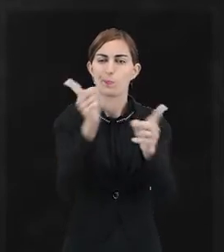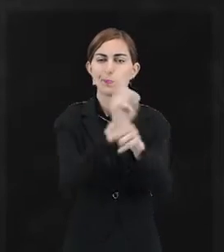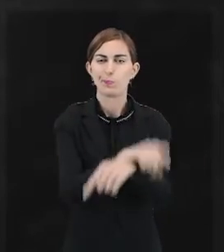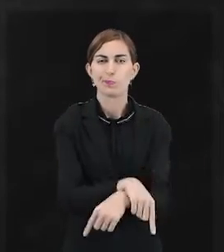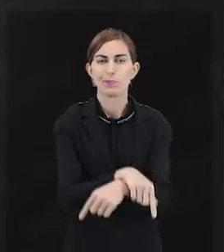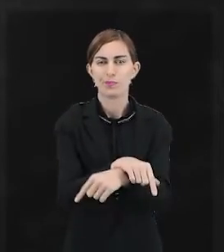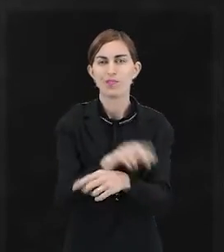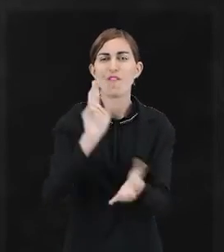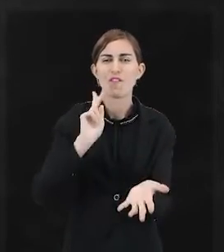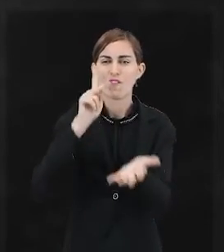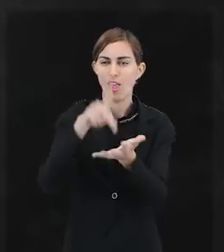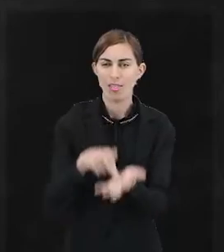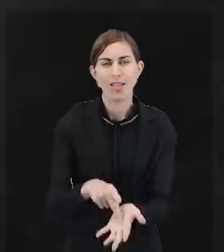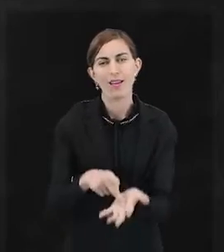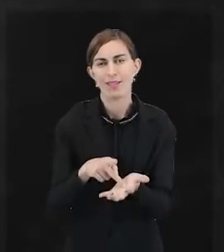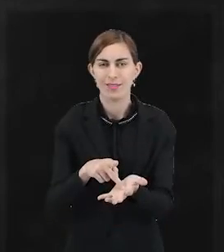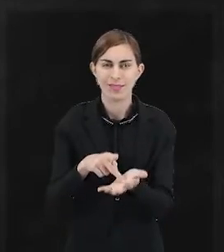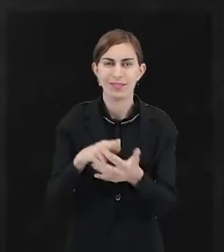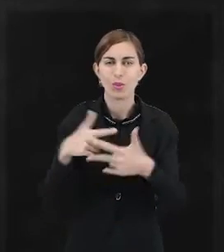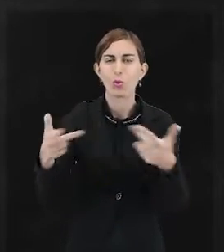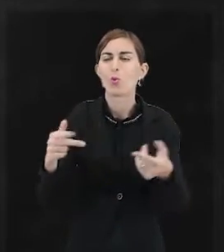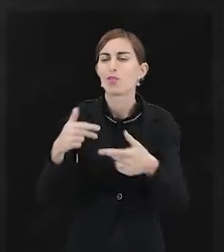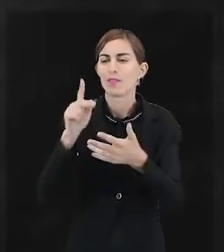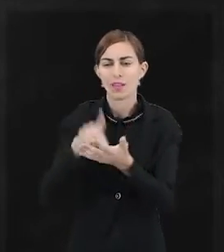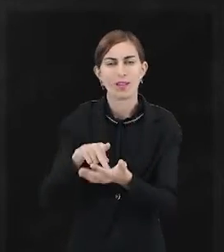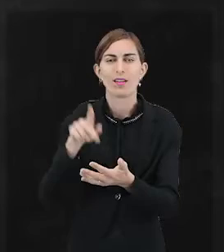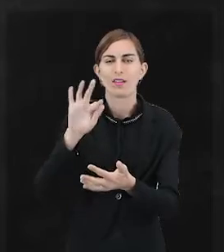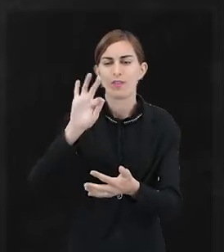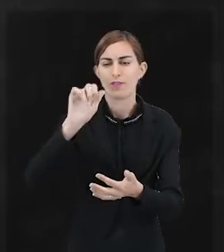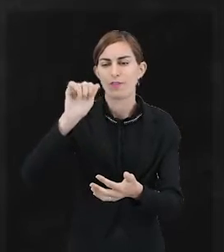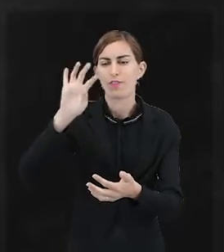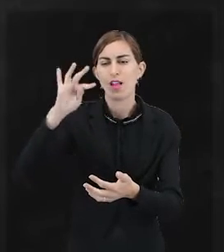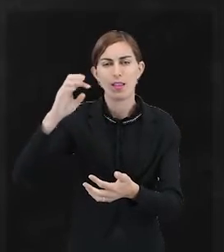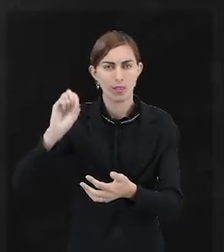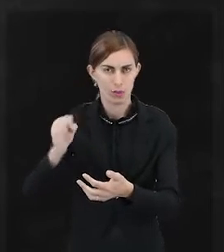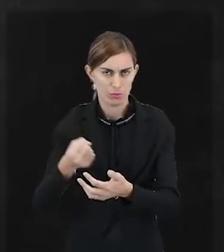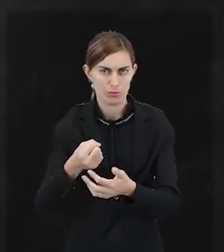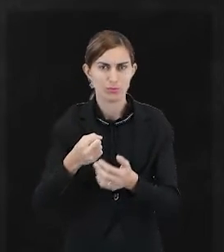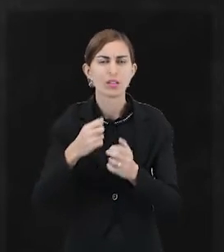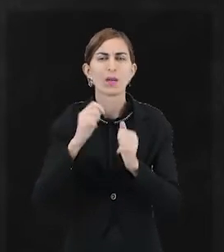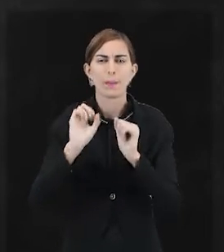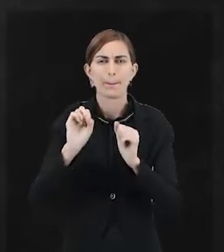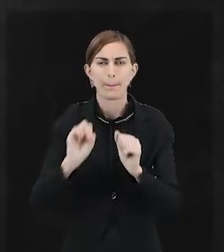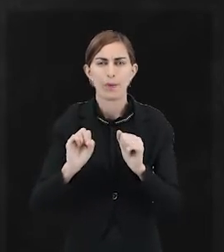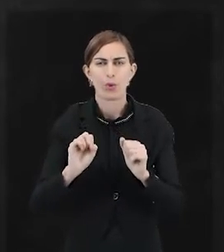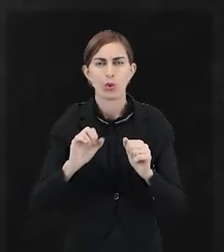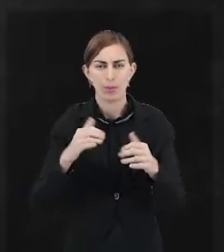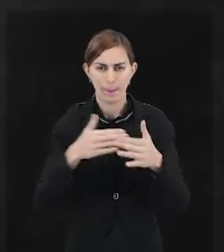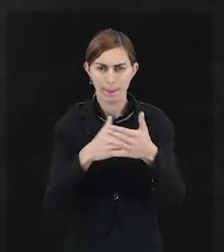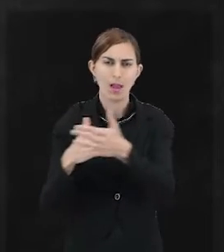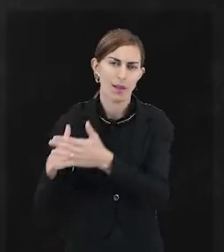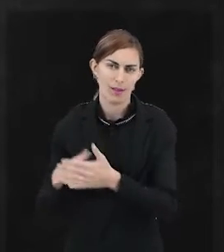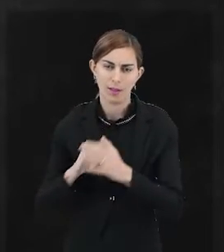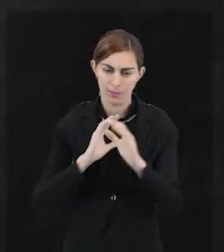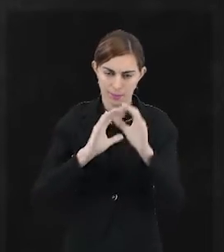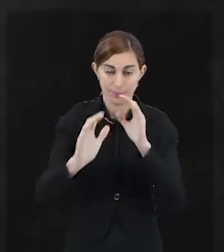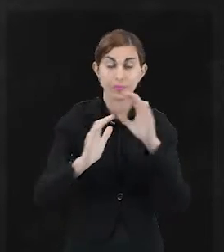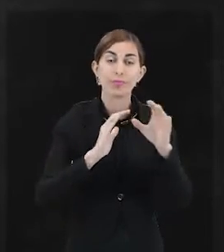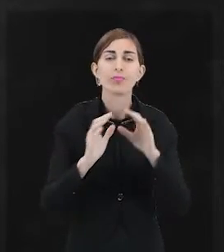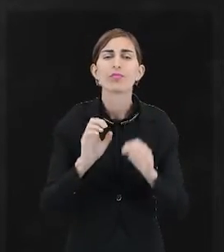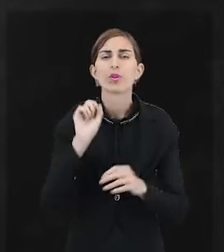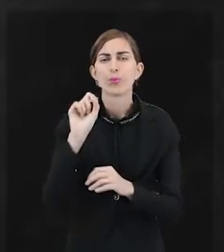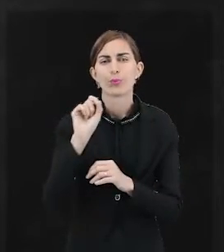distorção sobre a realidade dos fatos. Uma dica interessante para que a gente possa superar esse problema, né, ou essa barreira na